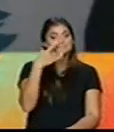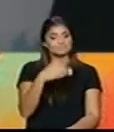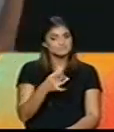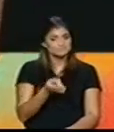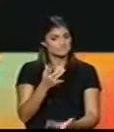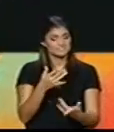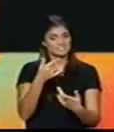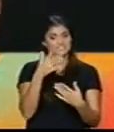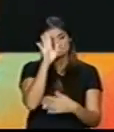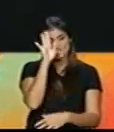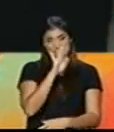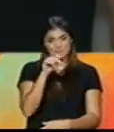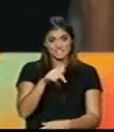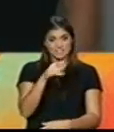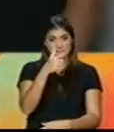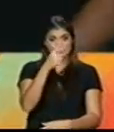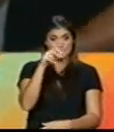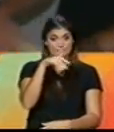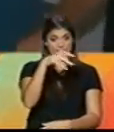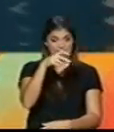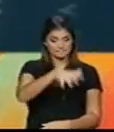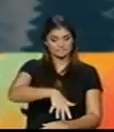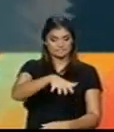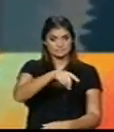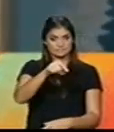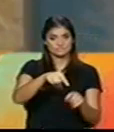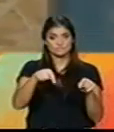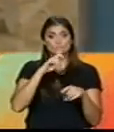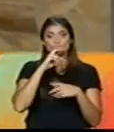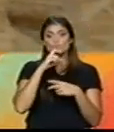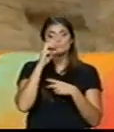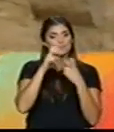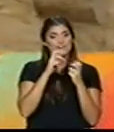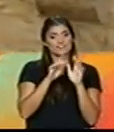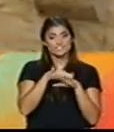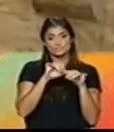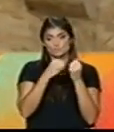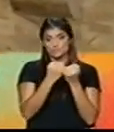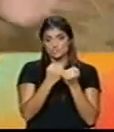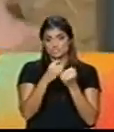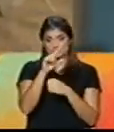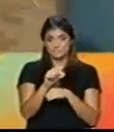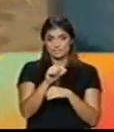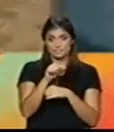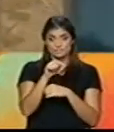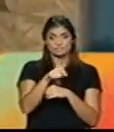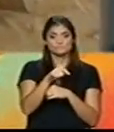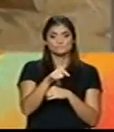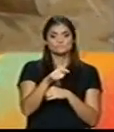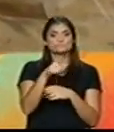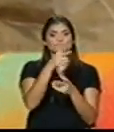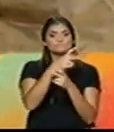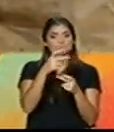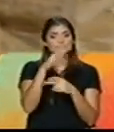Não está mal. Portanto, já sabem, aqui em Benfica é a Native Access. Podem procurar nas redes sociais ou nativeaccess.pt. E já